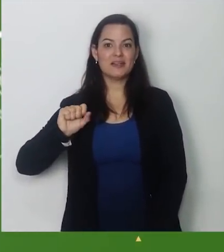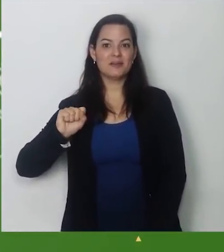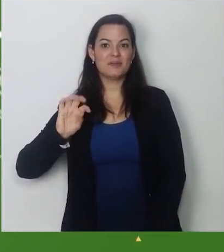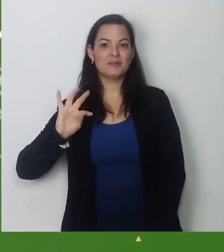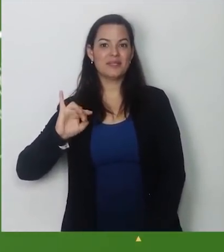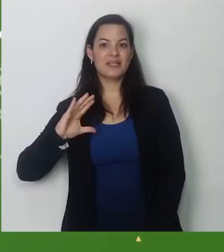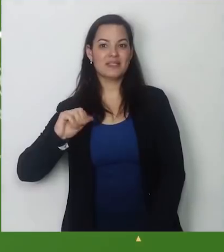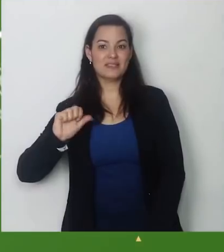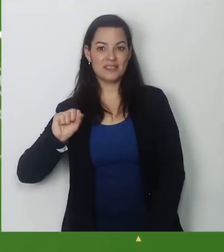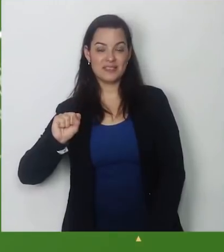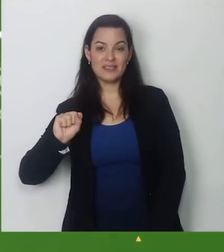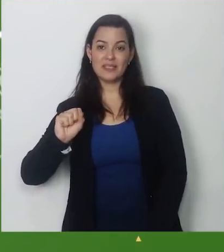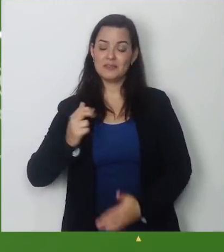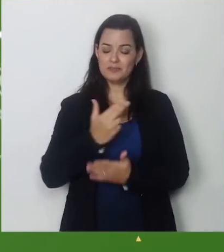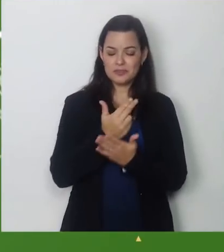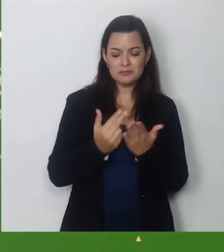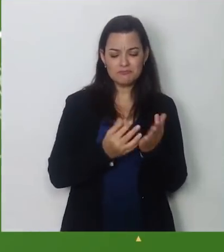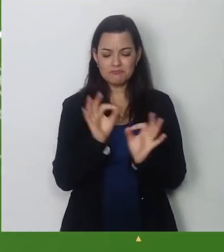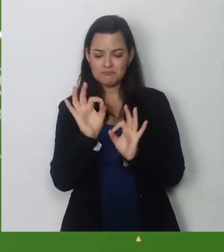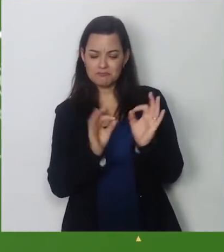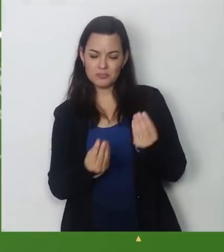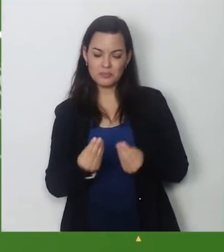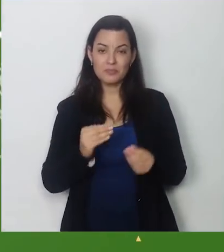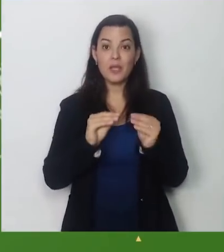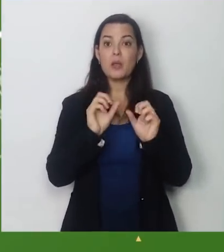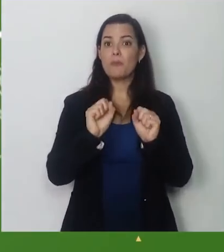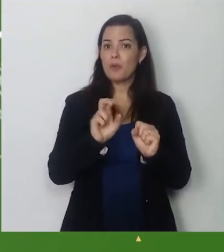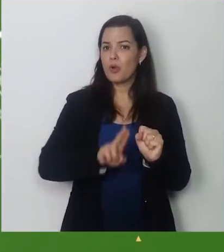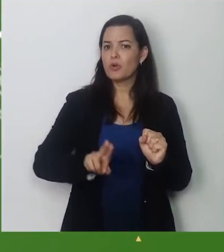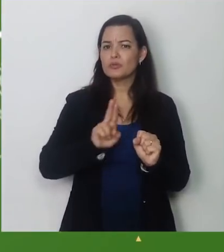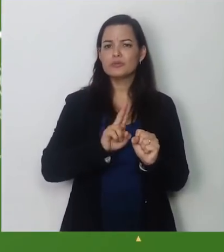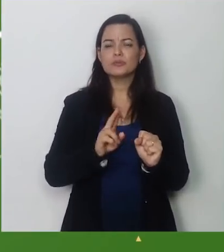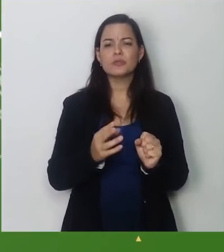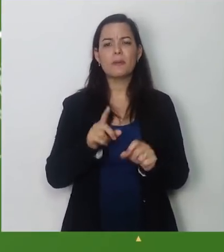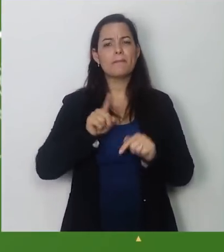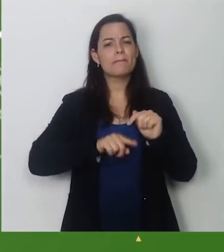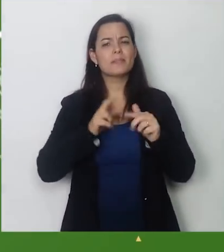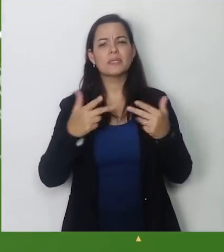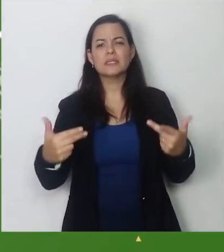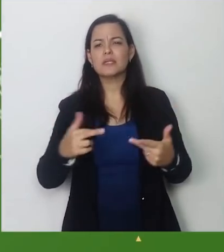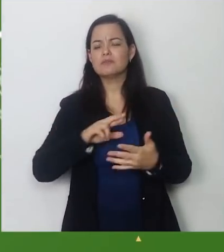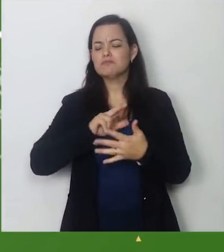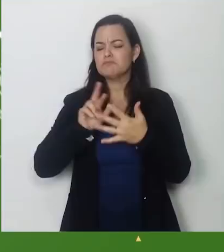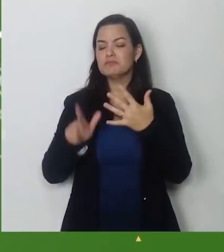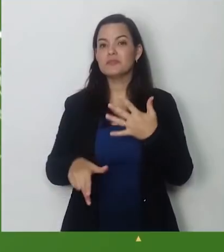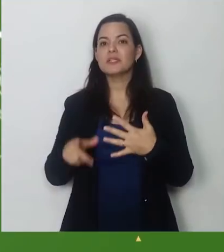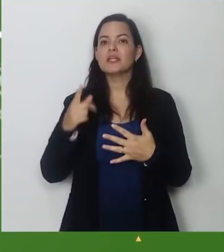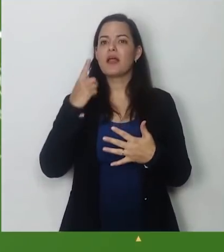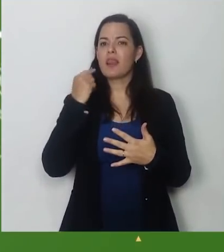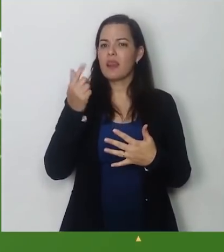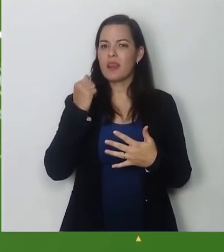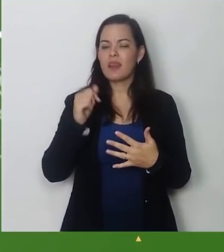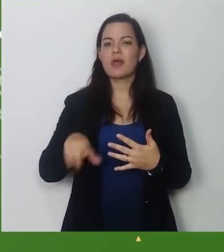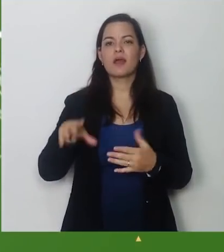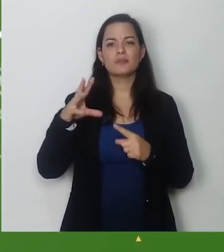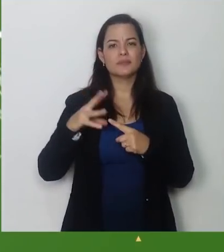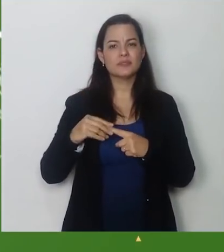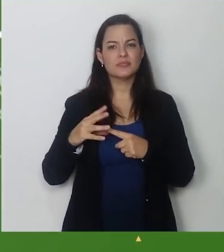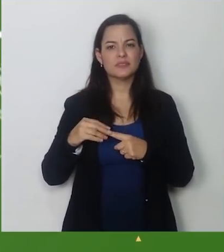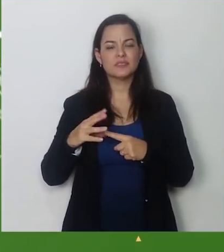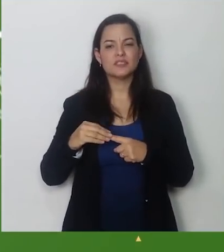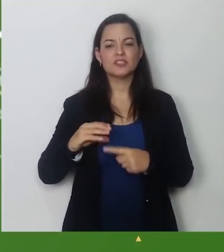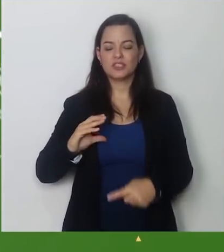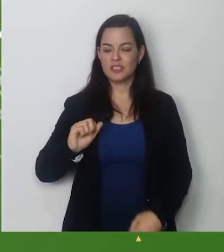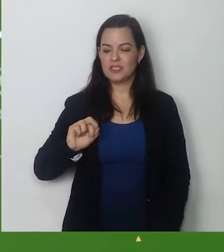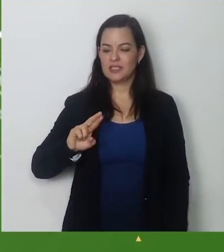algo. E aí, você pode utilizar materiais diversos, lápis, canetinha, carvão,